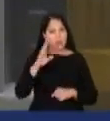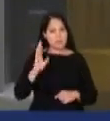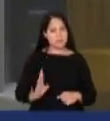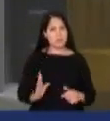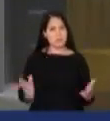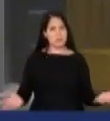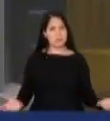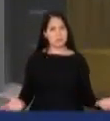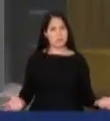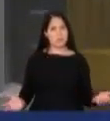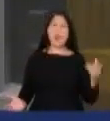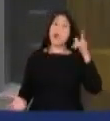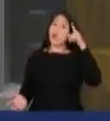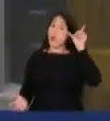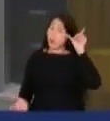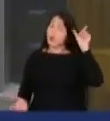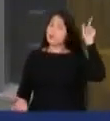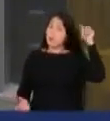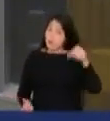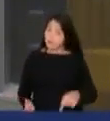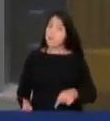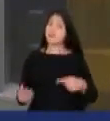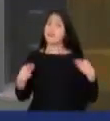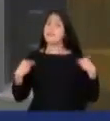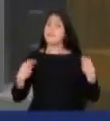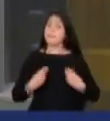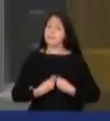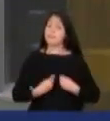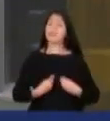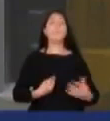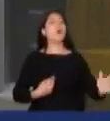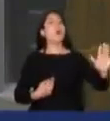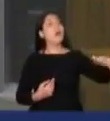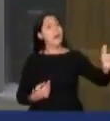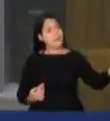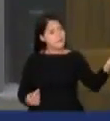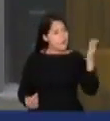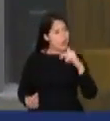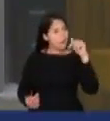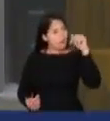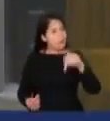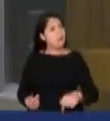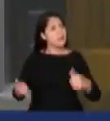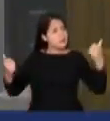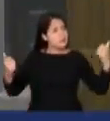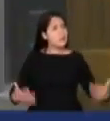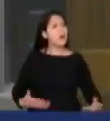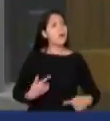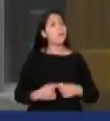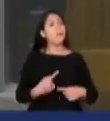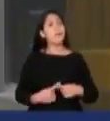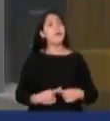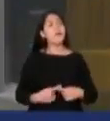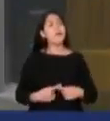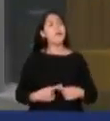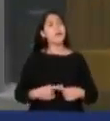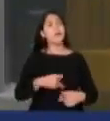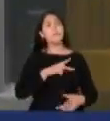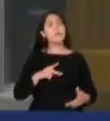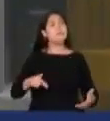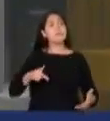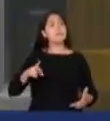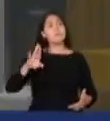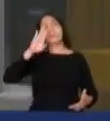de ministros para vir explicar o que, que o presidente da República está tramando contra a democracia brasileira. Tem atos